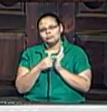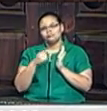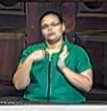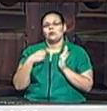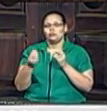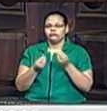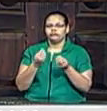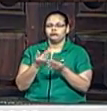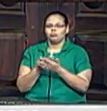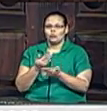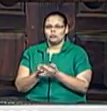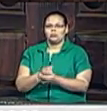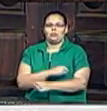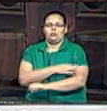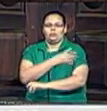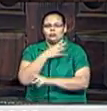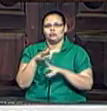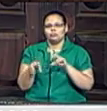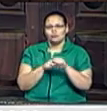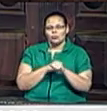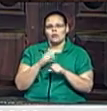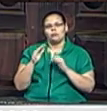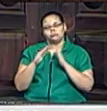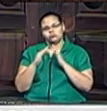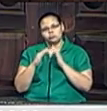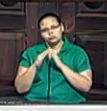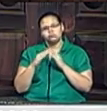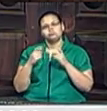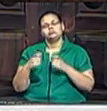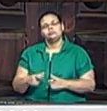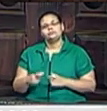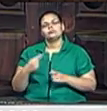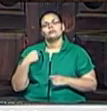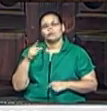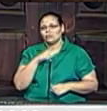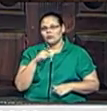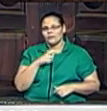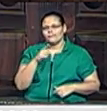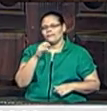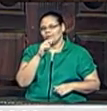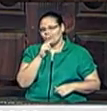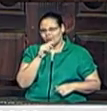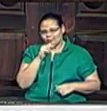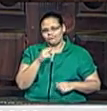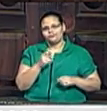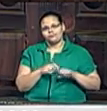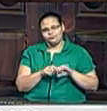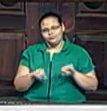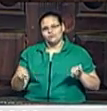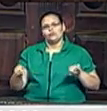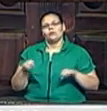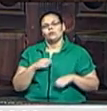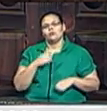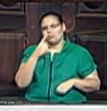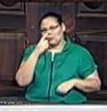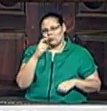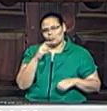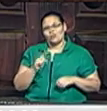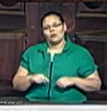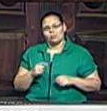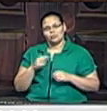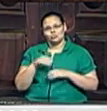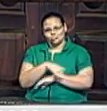escolaridade, as condições do domicílio, se tem saneamento básico, se a rua onde a pessoa mora é